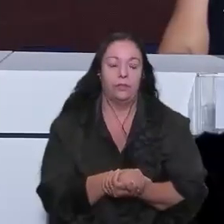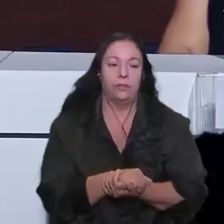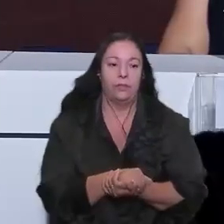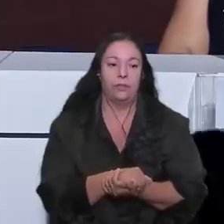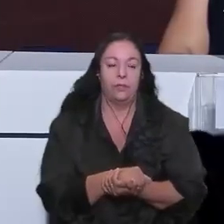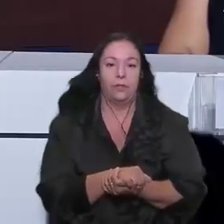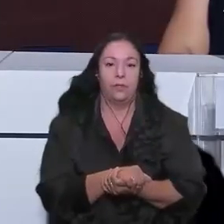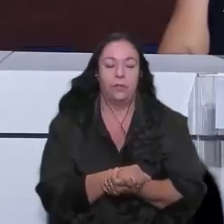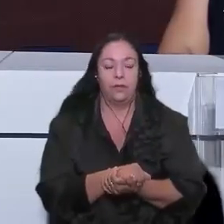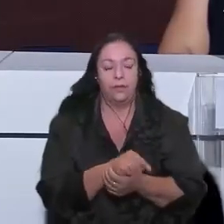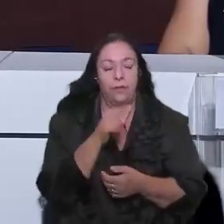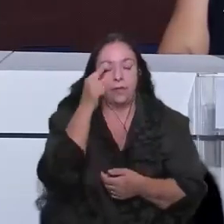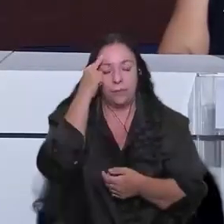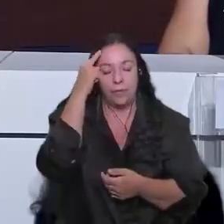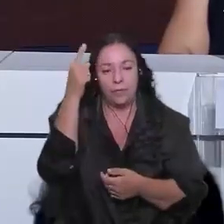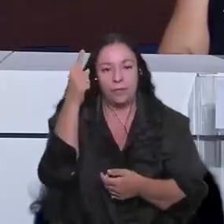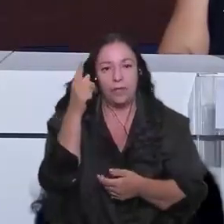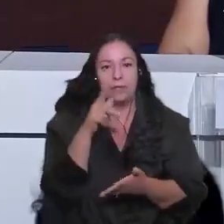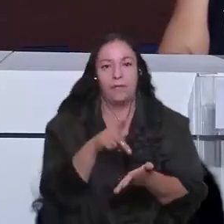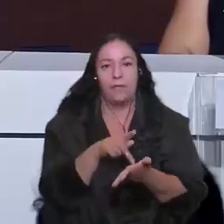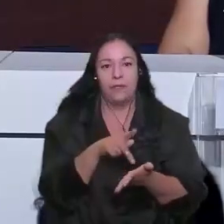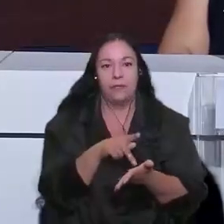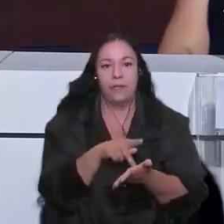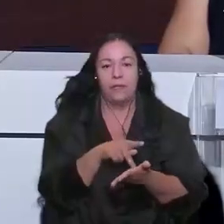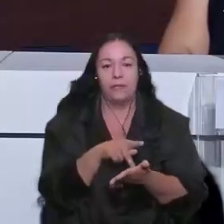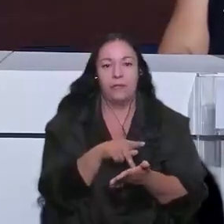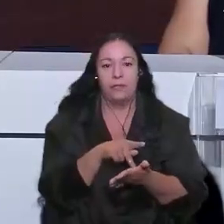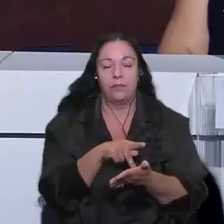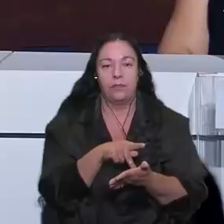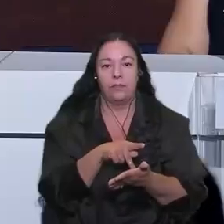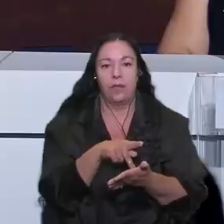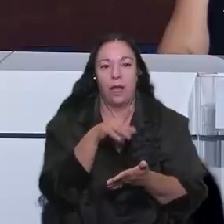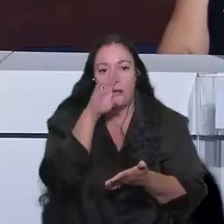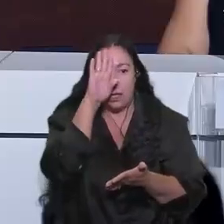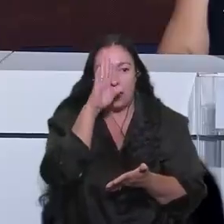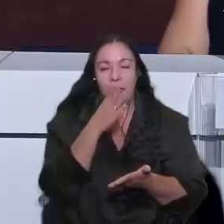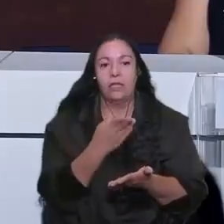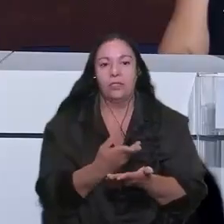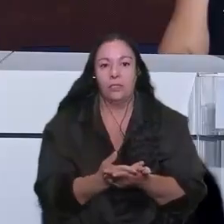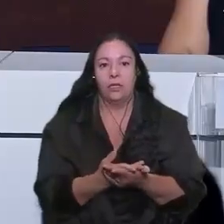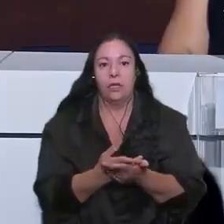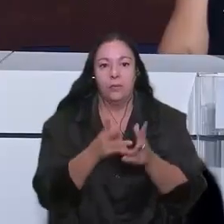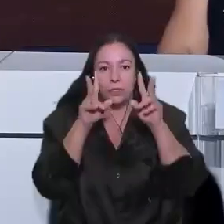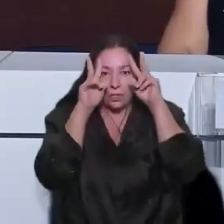Venho a pensar o seguinte: será que, na verdade, nós não queremos ser humanos?